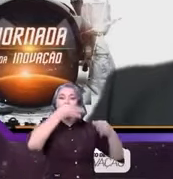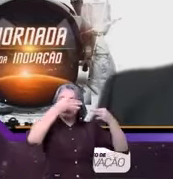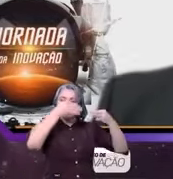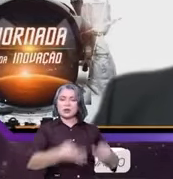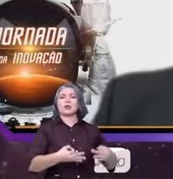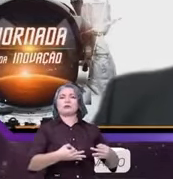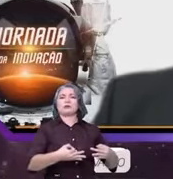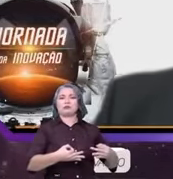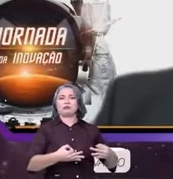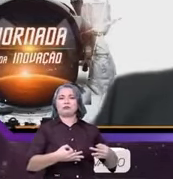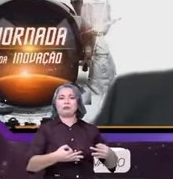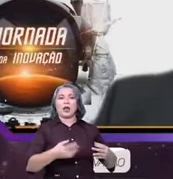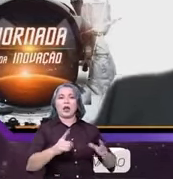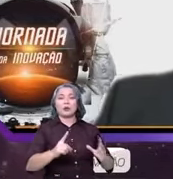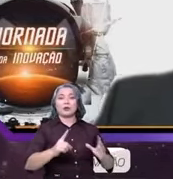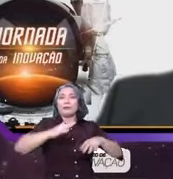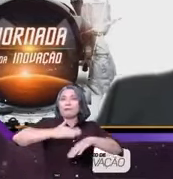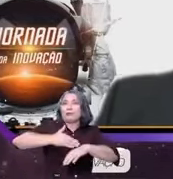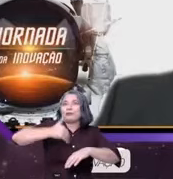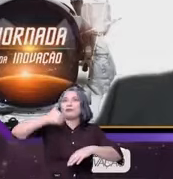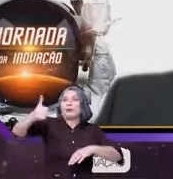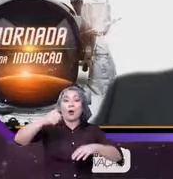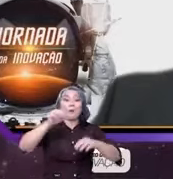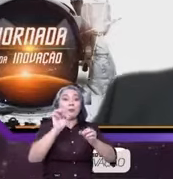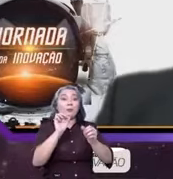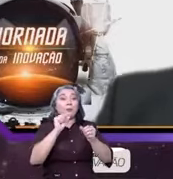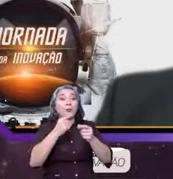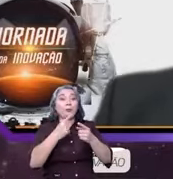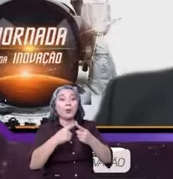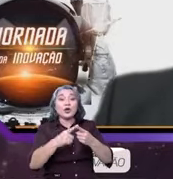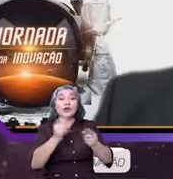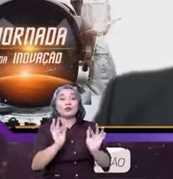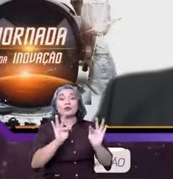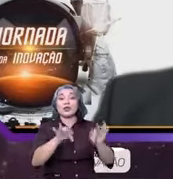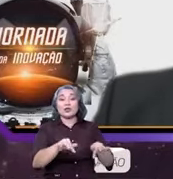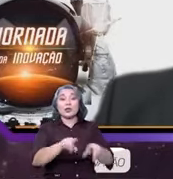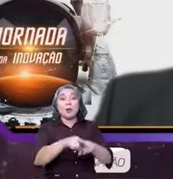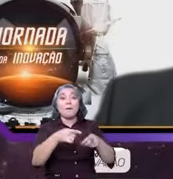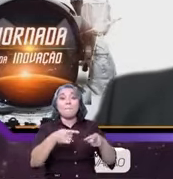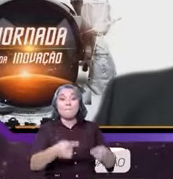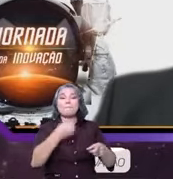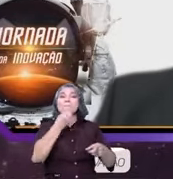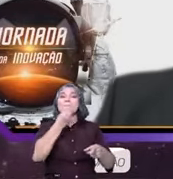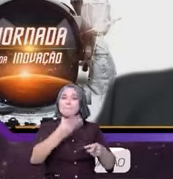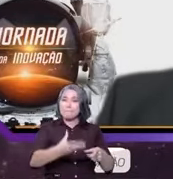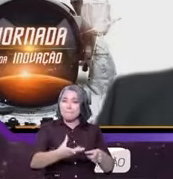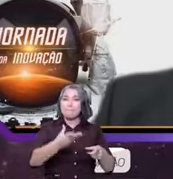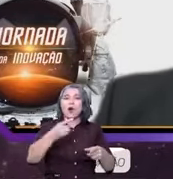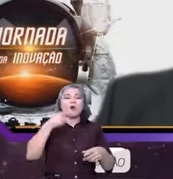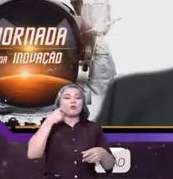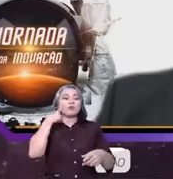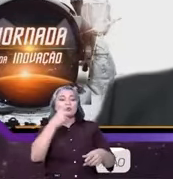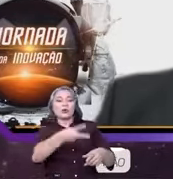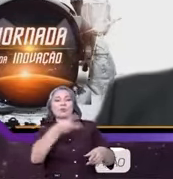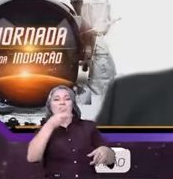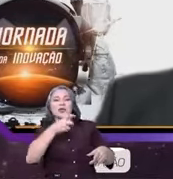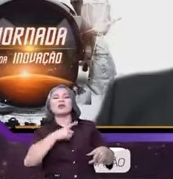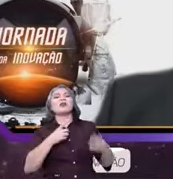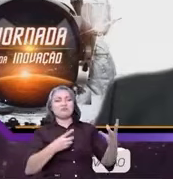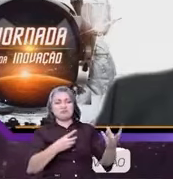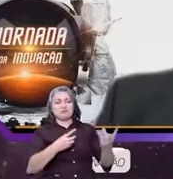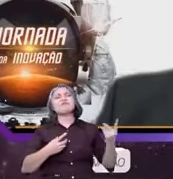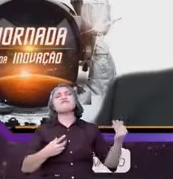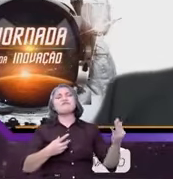100% correto. Então, ele não é o ótimo, porque talvez ele não seja o todo. Mas ele é o bom do ponto de vista, assim, ele tem qualidade